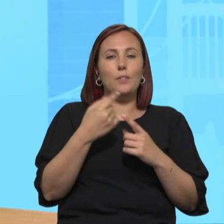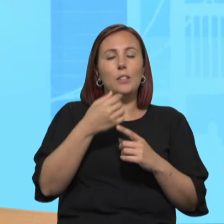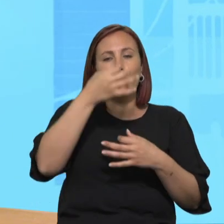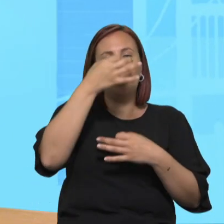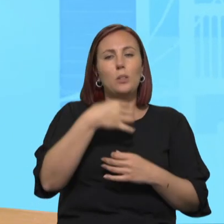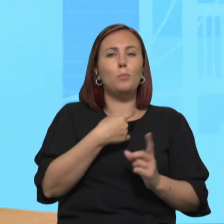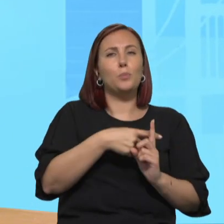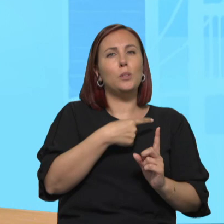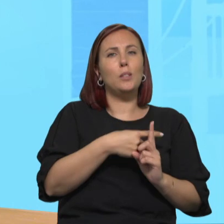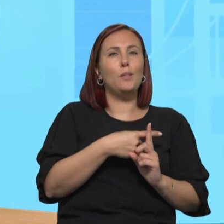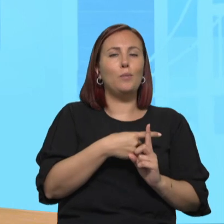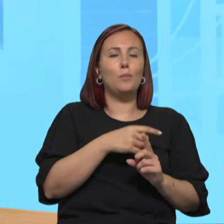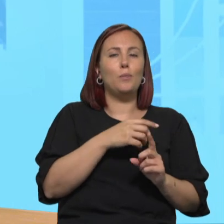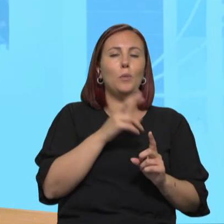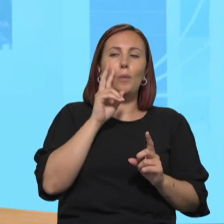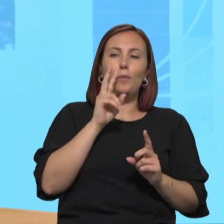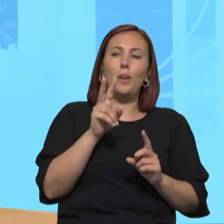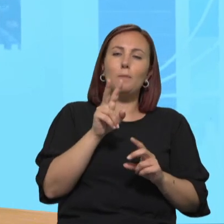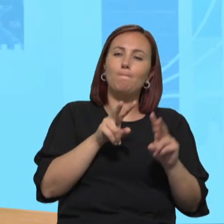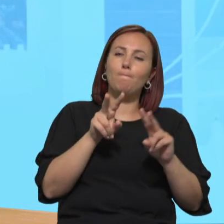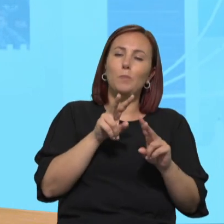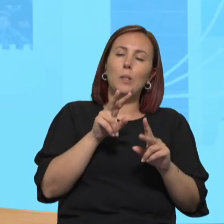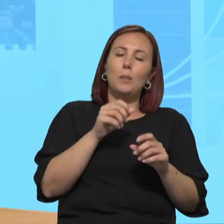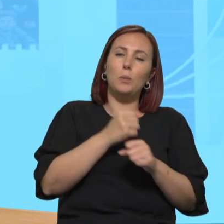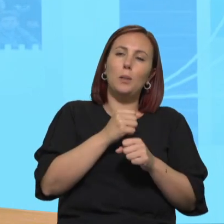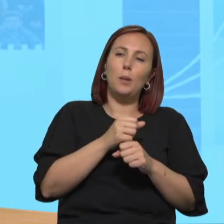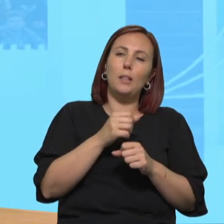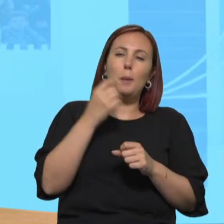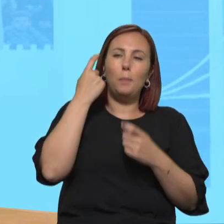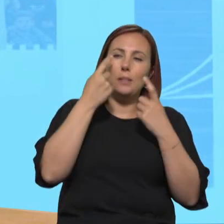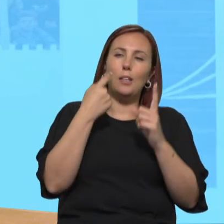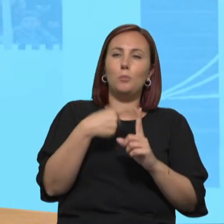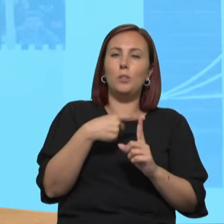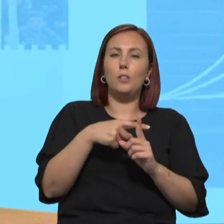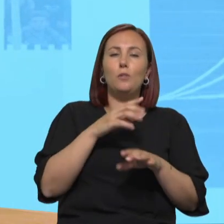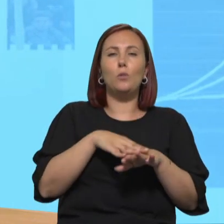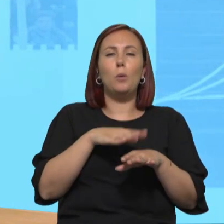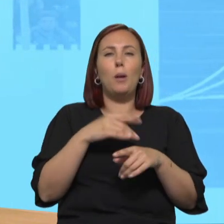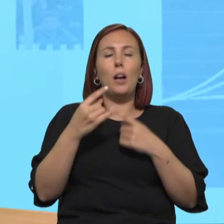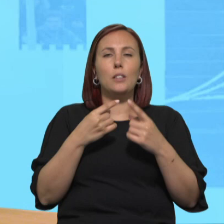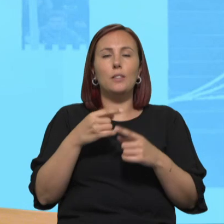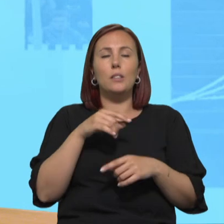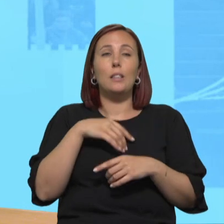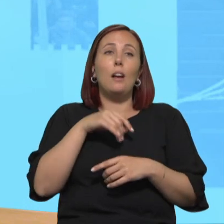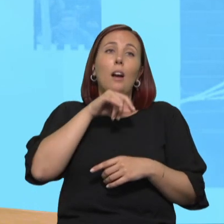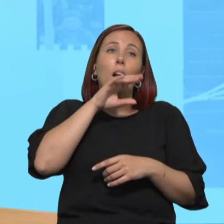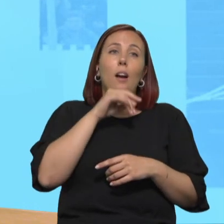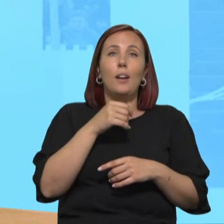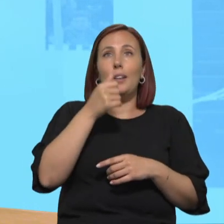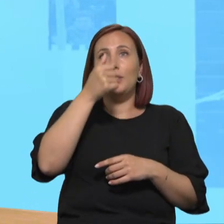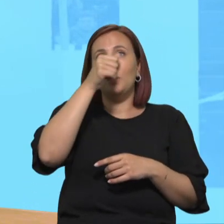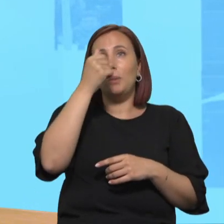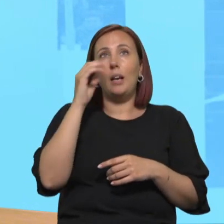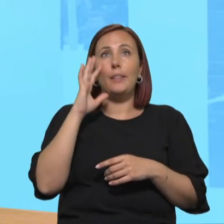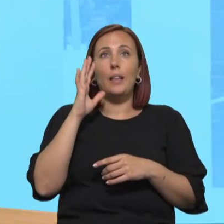perante o trabalho, o emprego, o desafio da profissão. Tantas vezes se suspira no domingo à tarde, porque